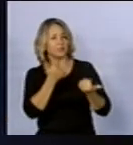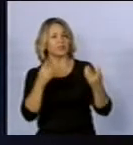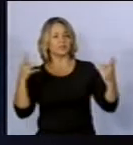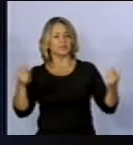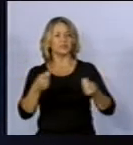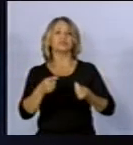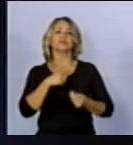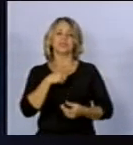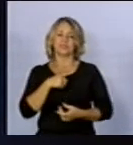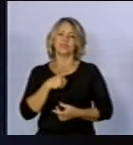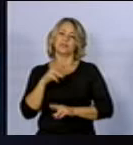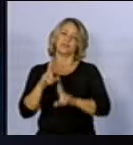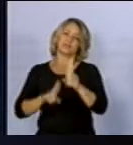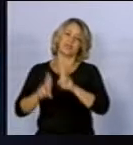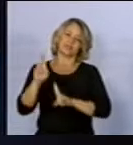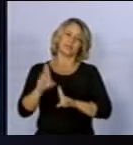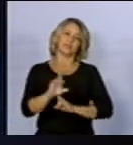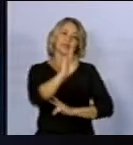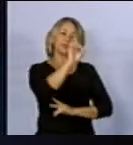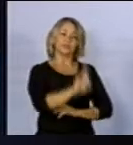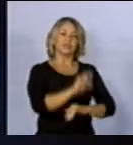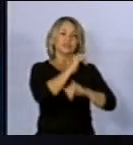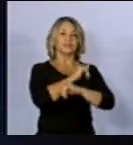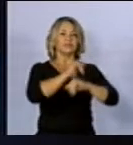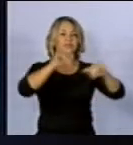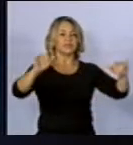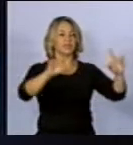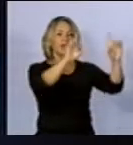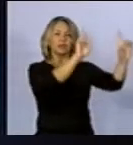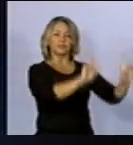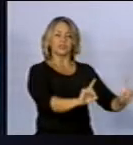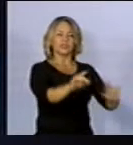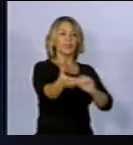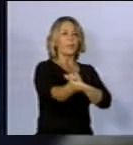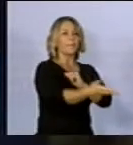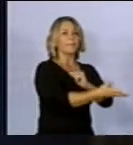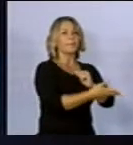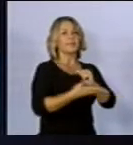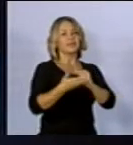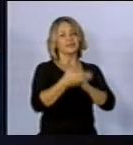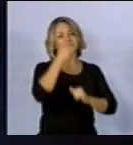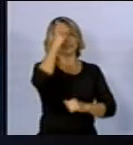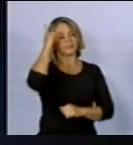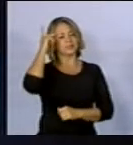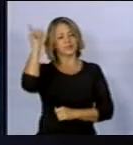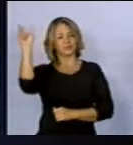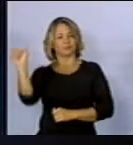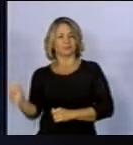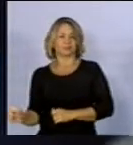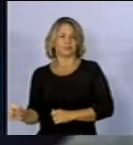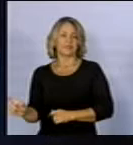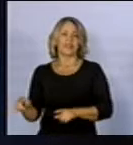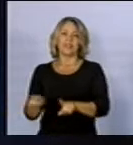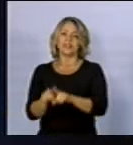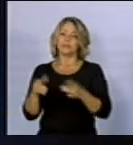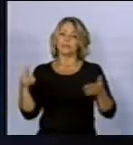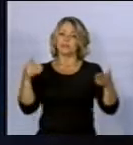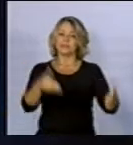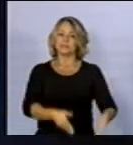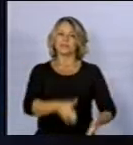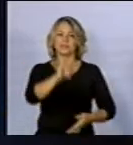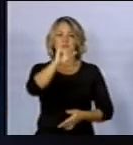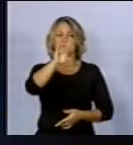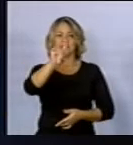disposição o direito à informação é um direito básico do Consumidor participou também o IDC